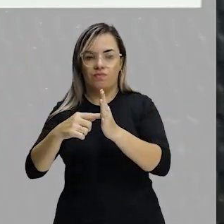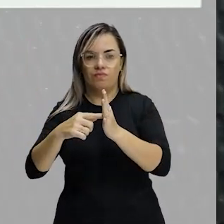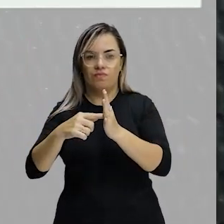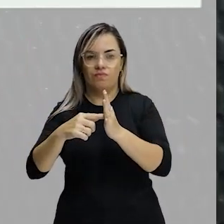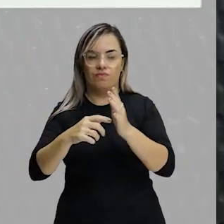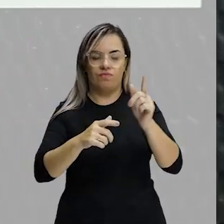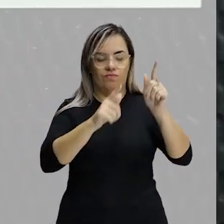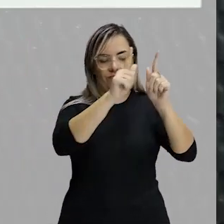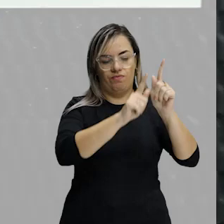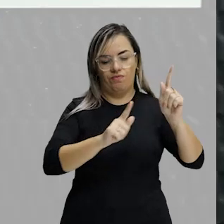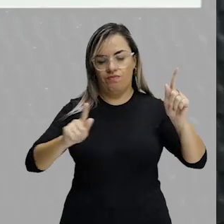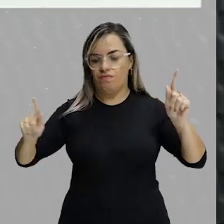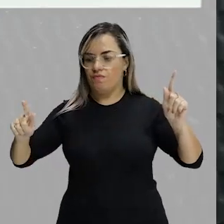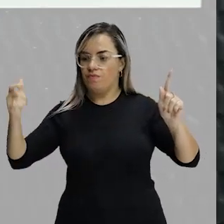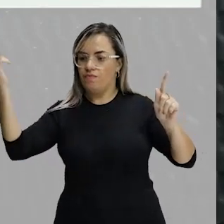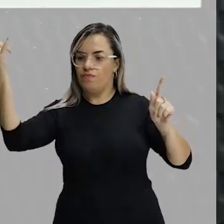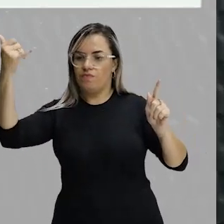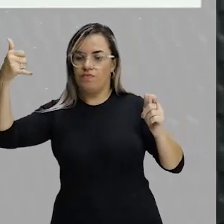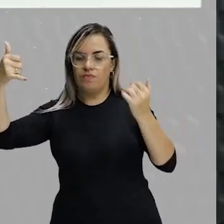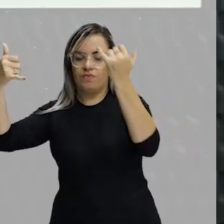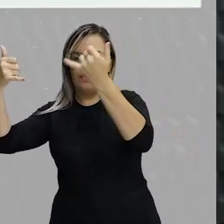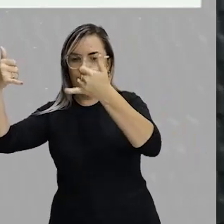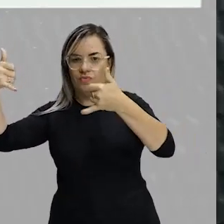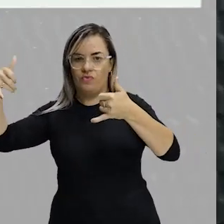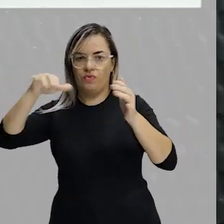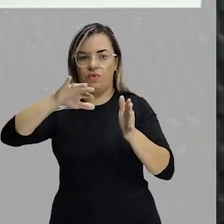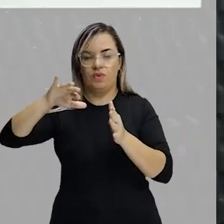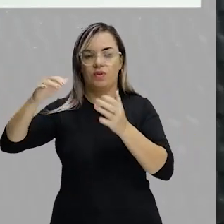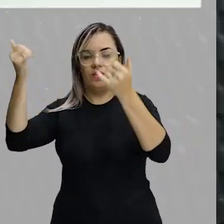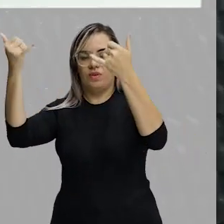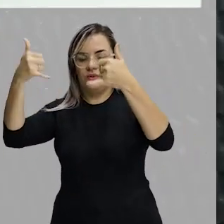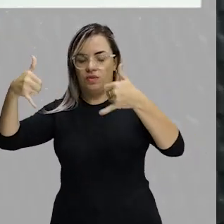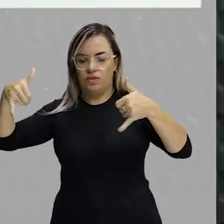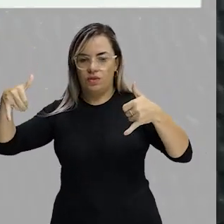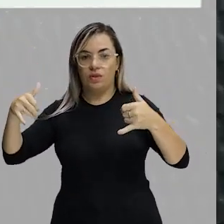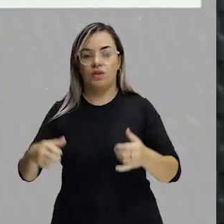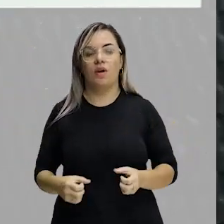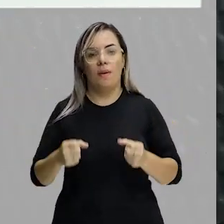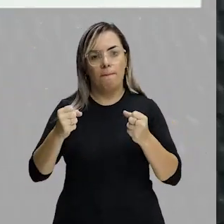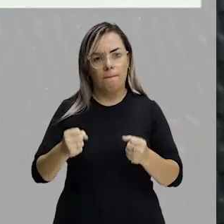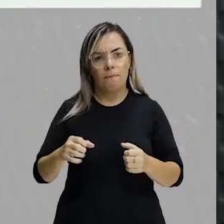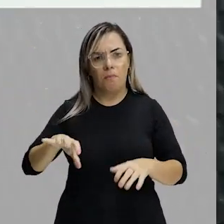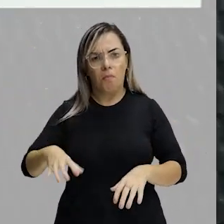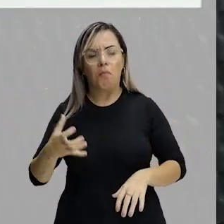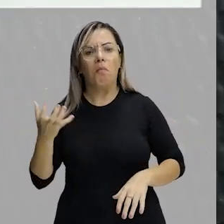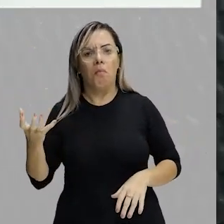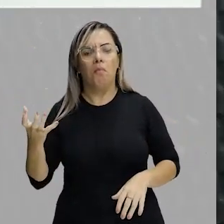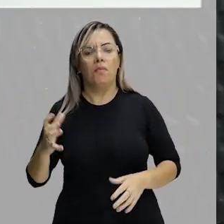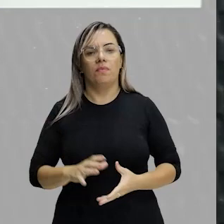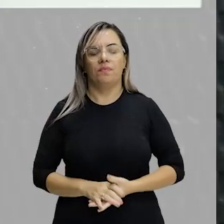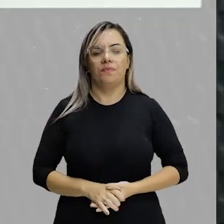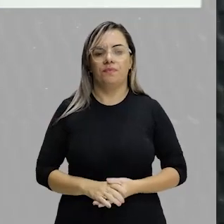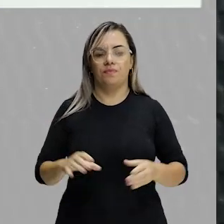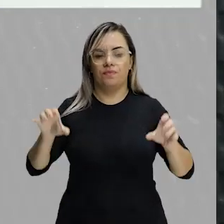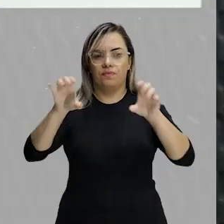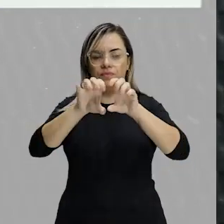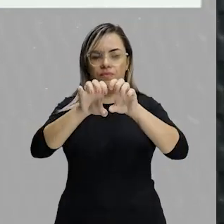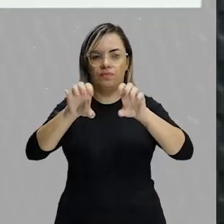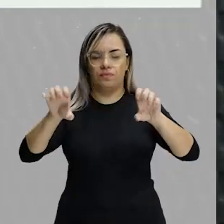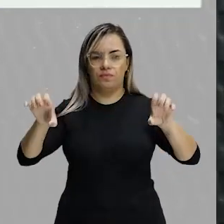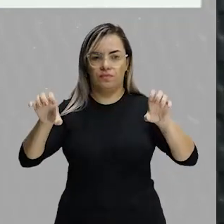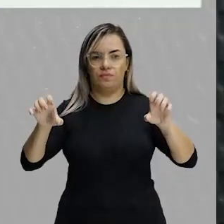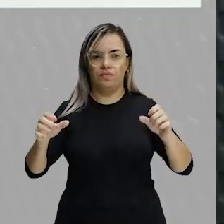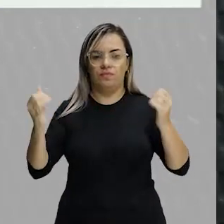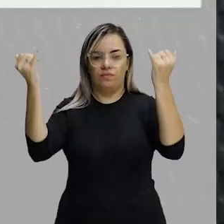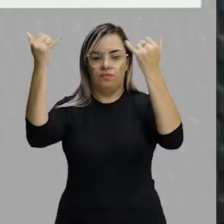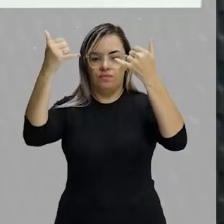não coincide com o centro dos eixos coordenados, algo que pode acontecer. Tá? Então a gente vai ver que a equação da